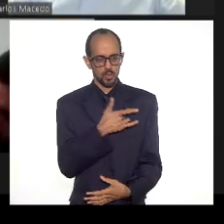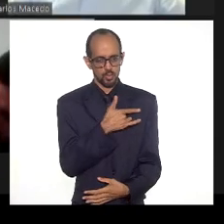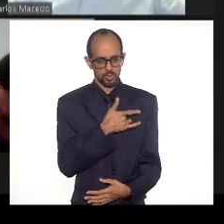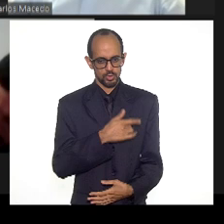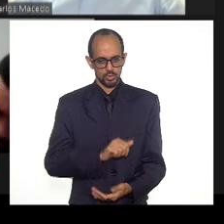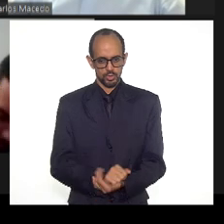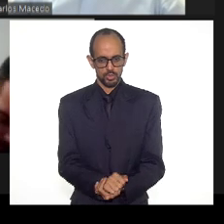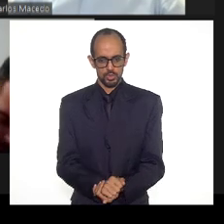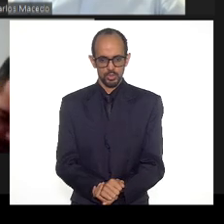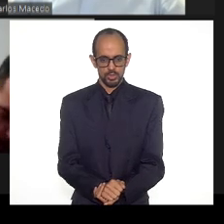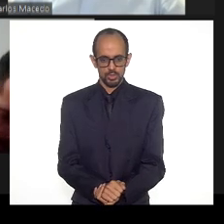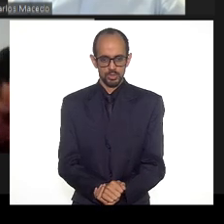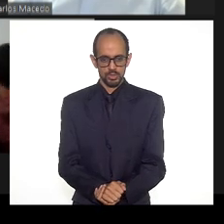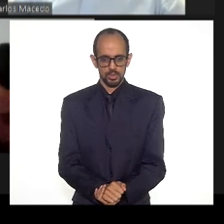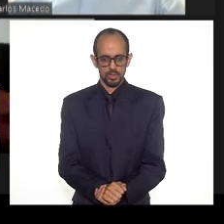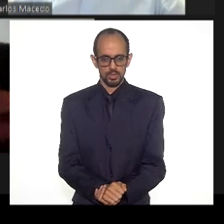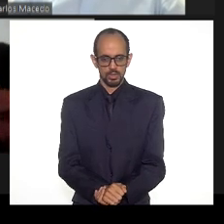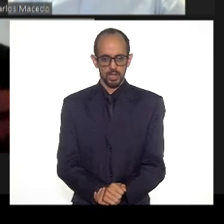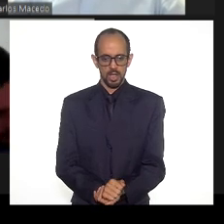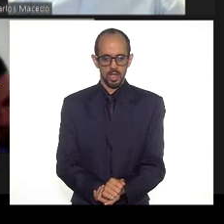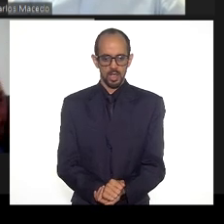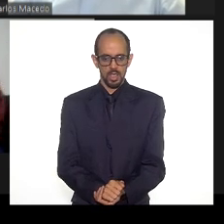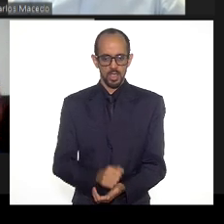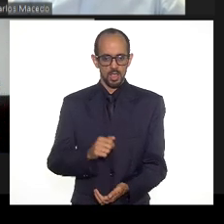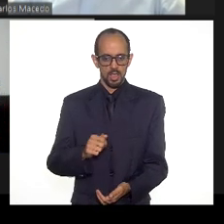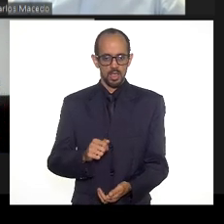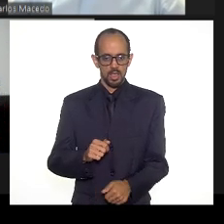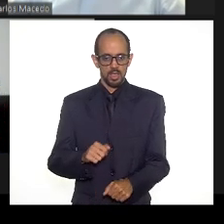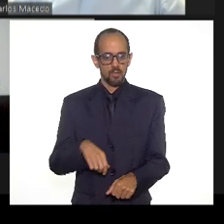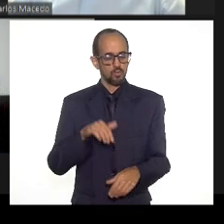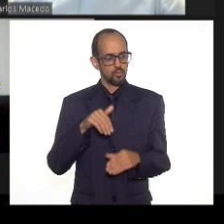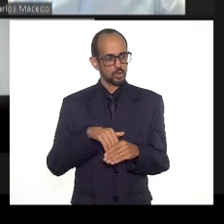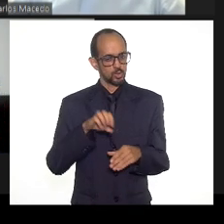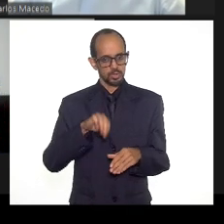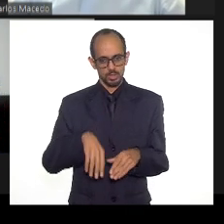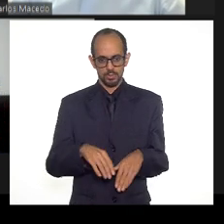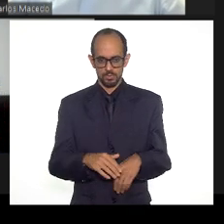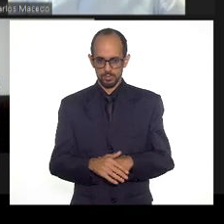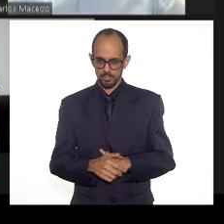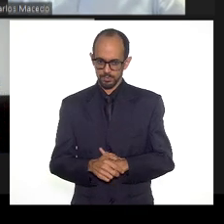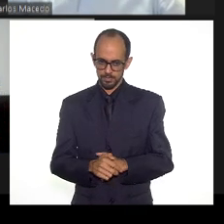Deputado Valdeci da Saúde. Saúde votou sim.